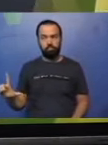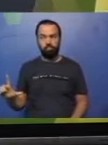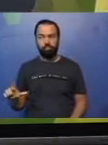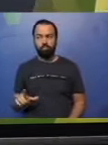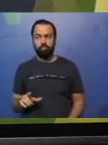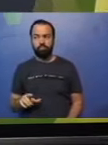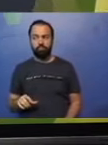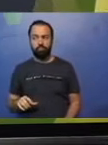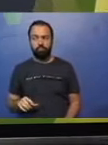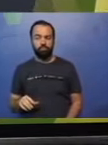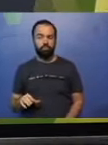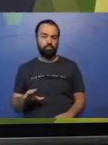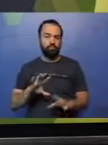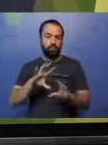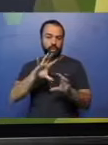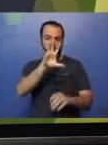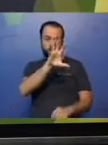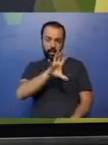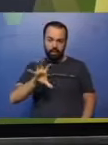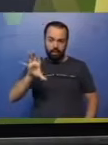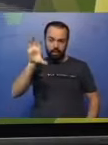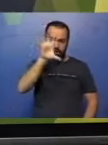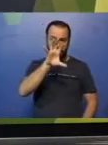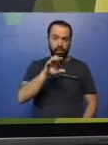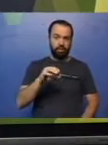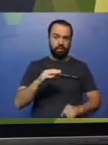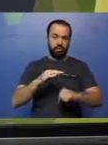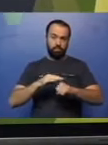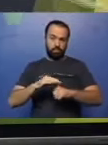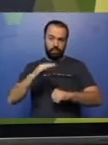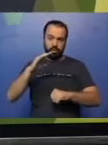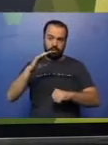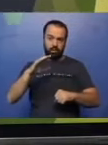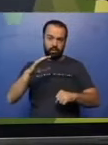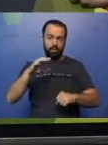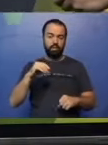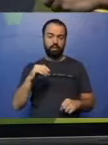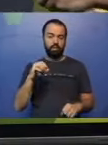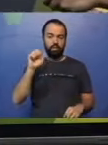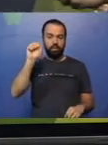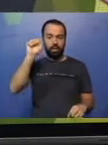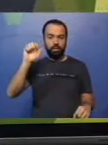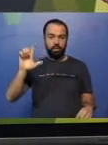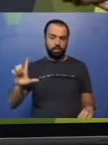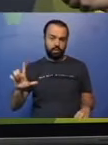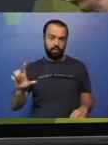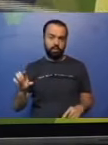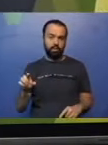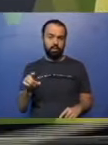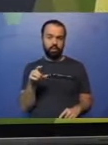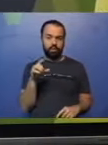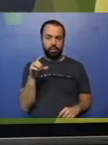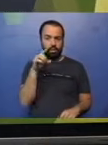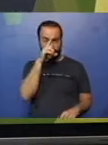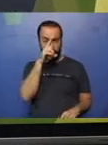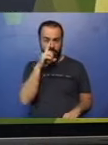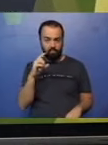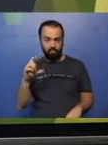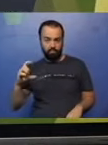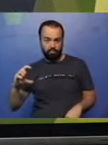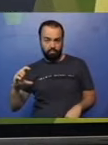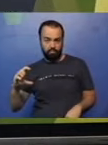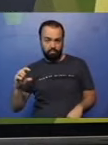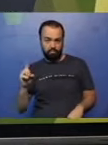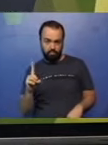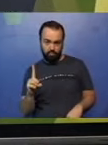uma maior superfície azul do que a amarela.